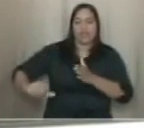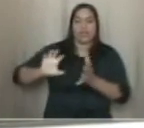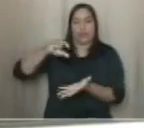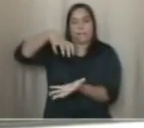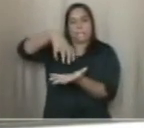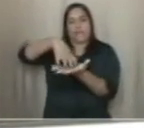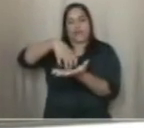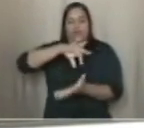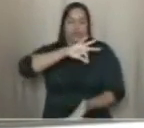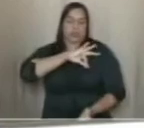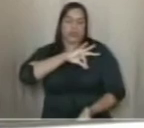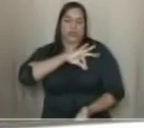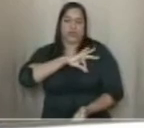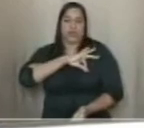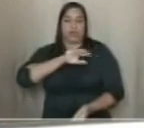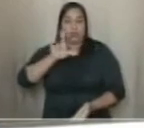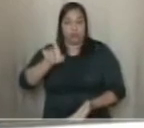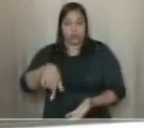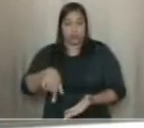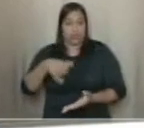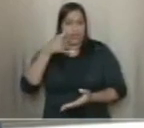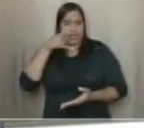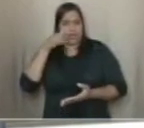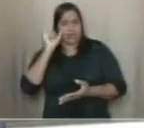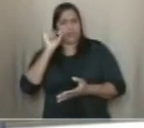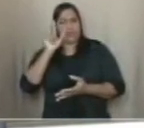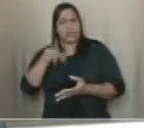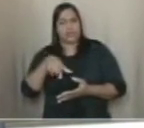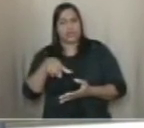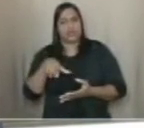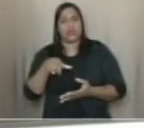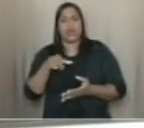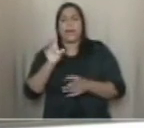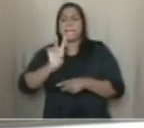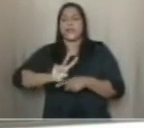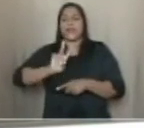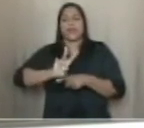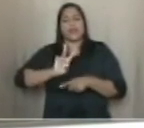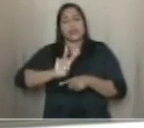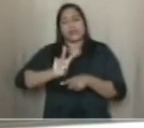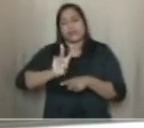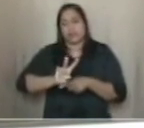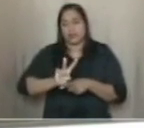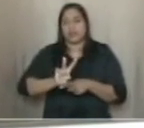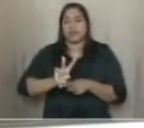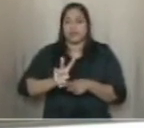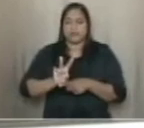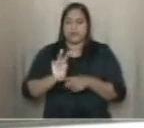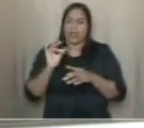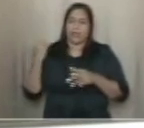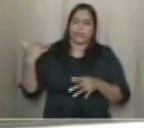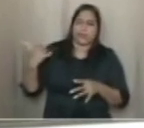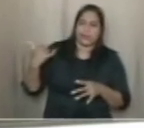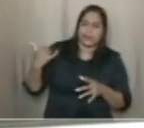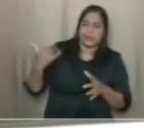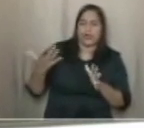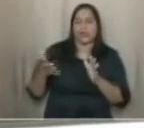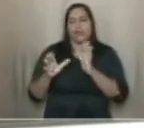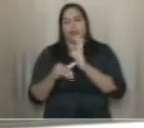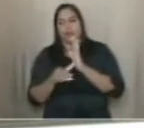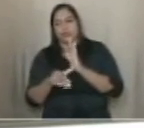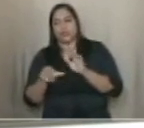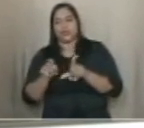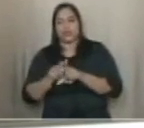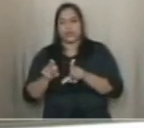posto no qual estava evitando aquele posto a ler a medida de prevenção aos assaltantes e